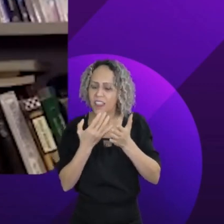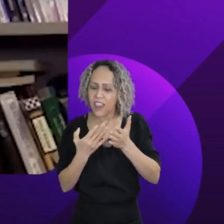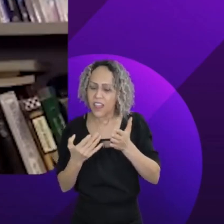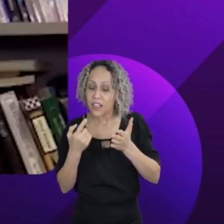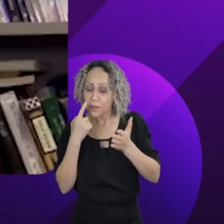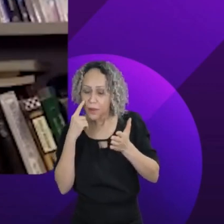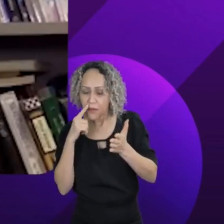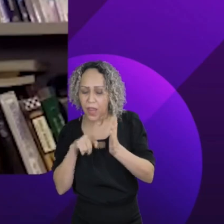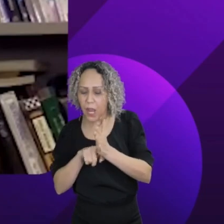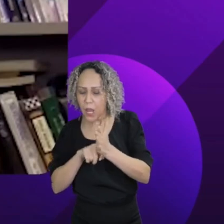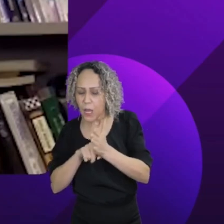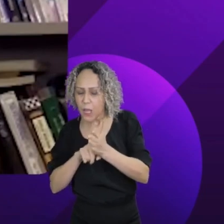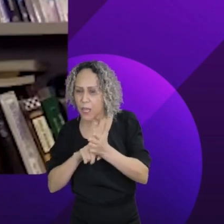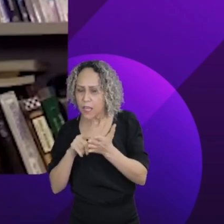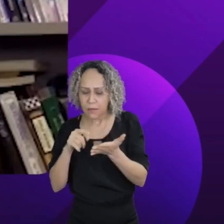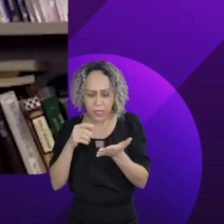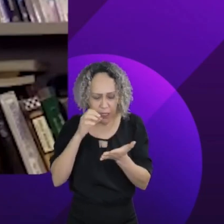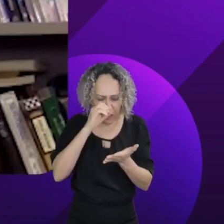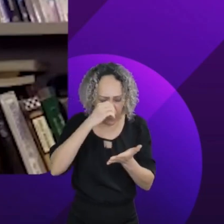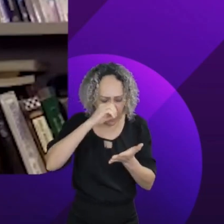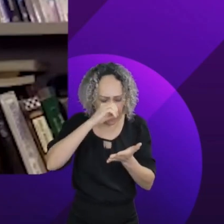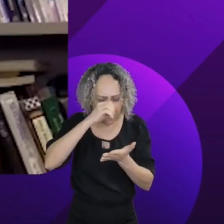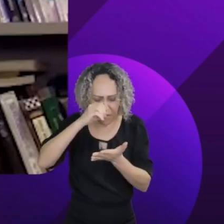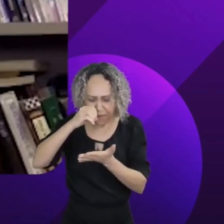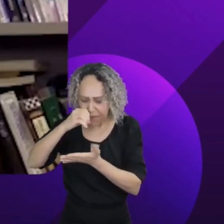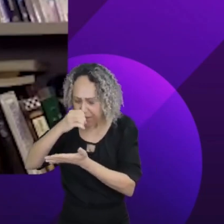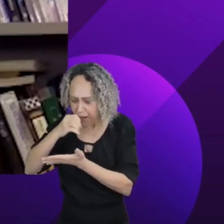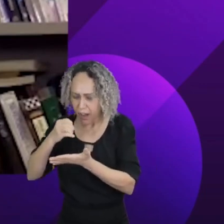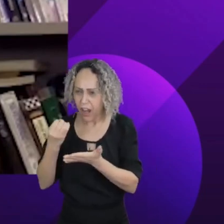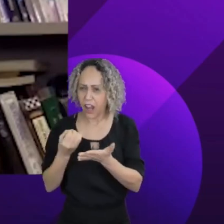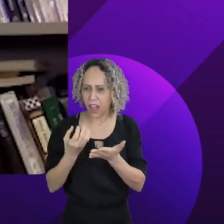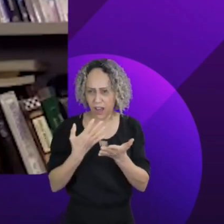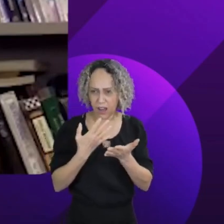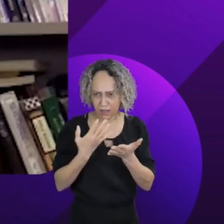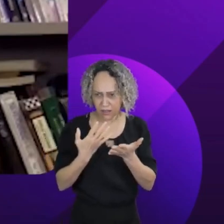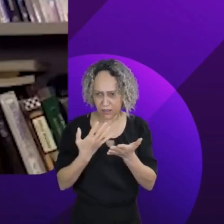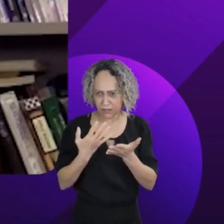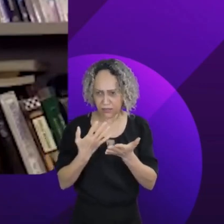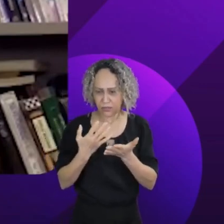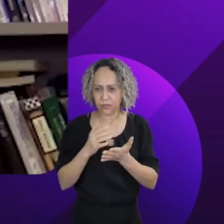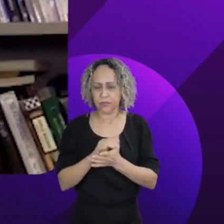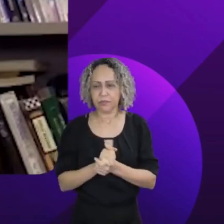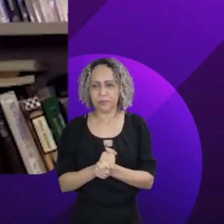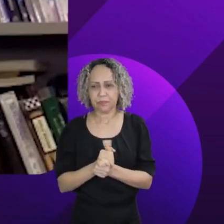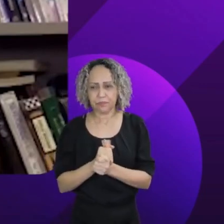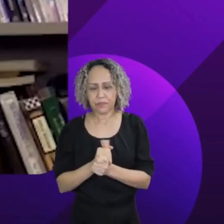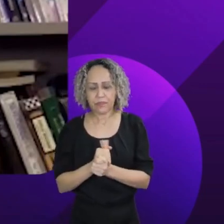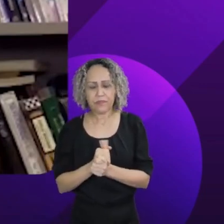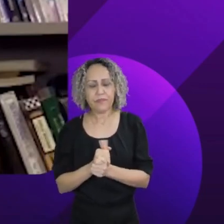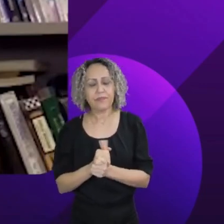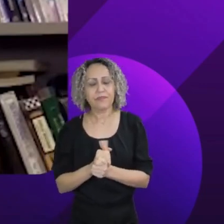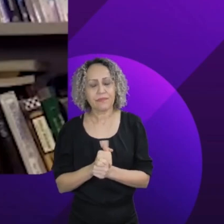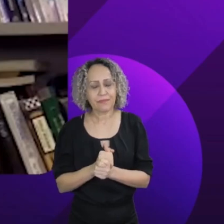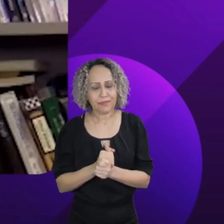os funcionários da área da saúde para a coleta do quesito raça-cor, e com isso a